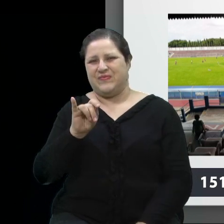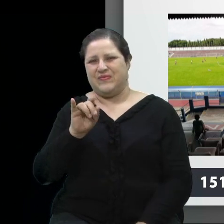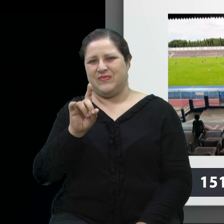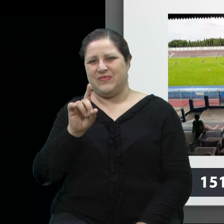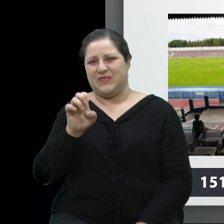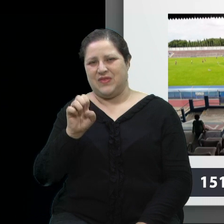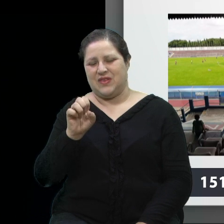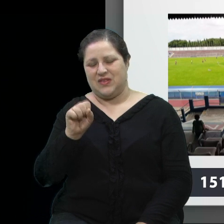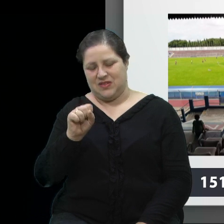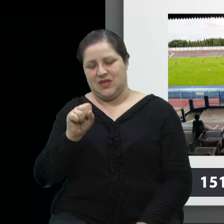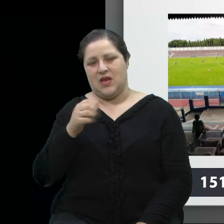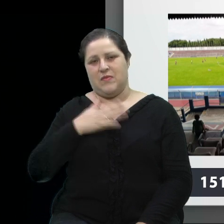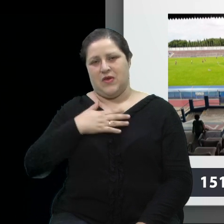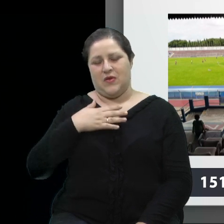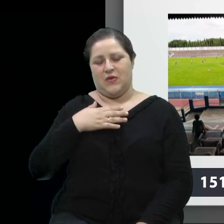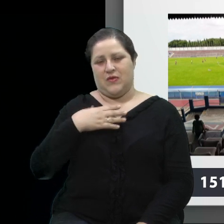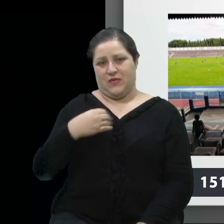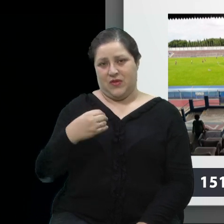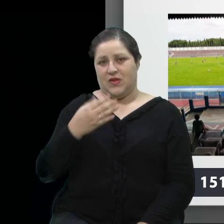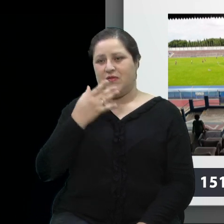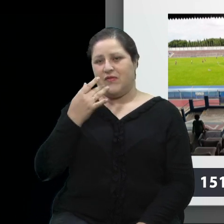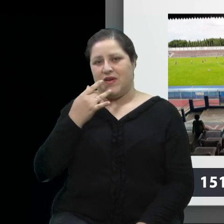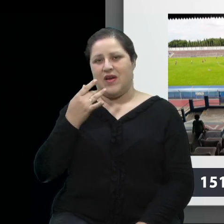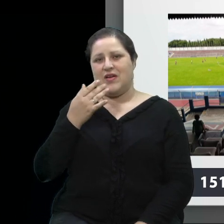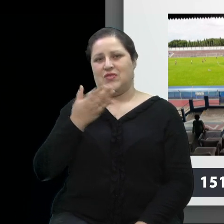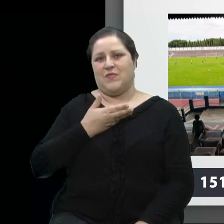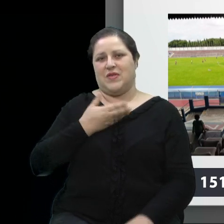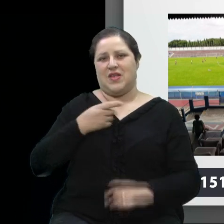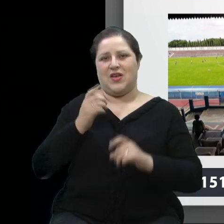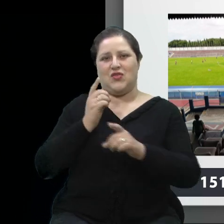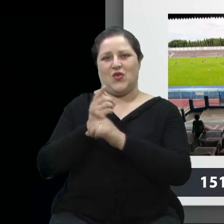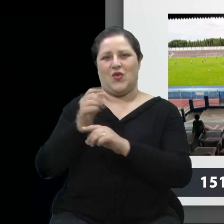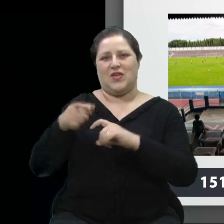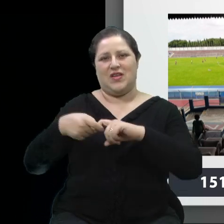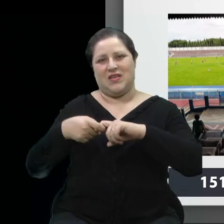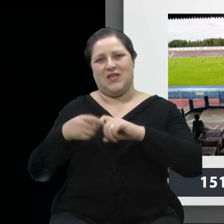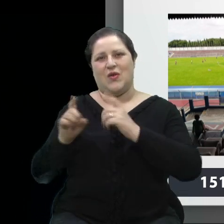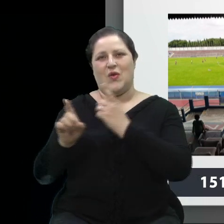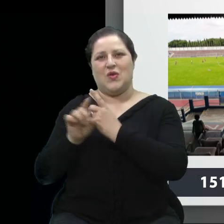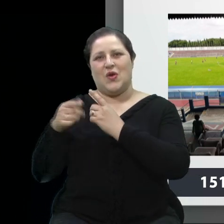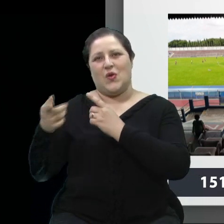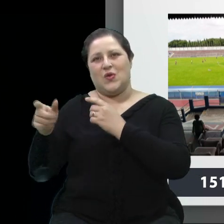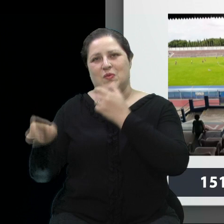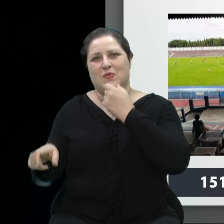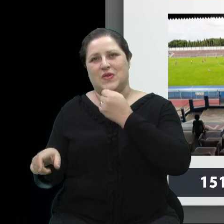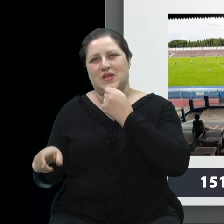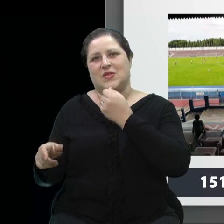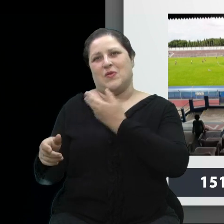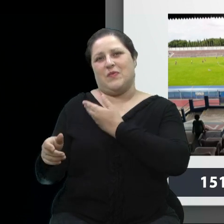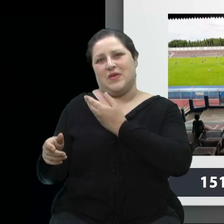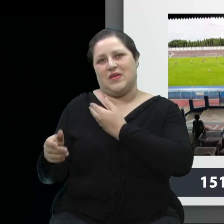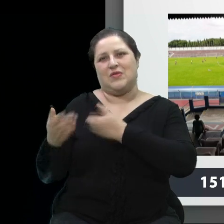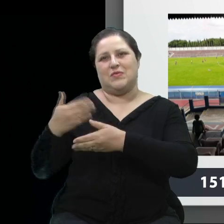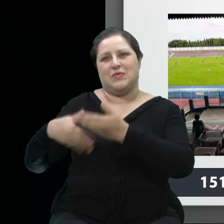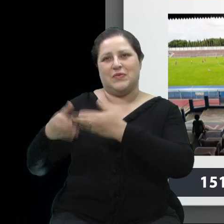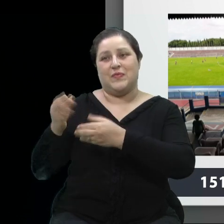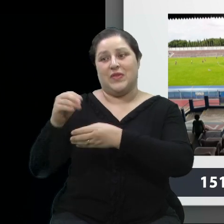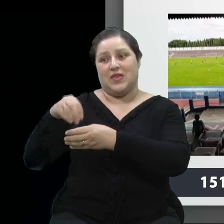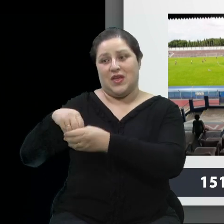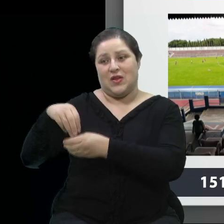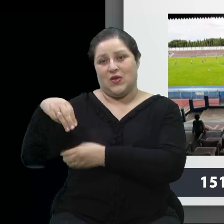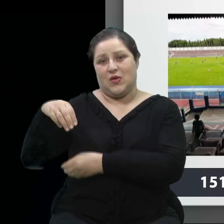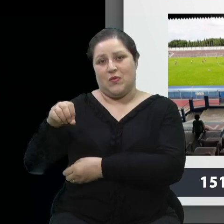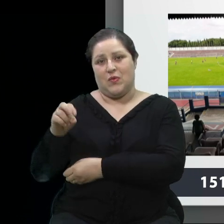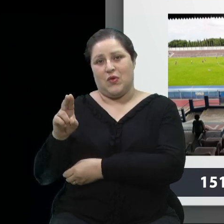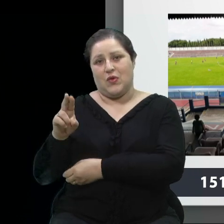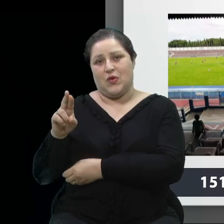né? Encontrou o Gabriel lá e fez esse processo de amizade dentro do Morumbi. Depois fomos assistir o jogo de São Paulo.